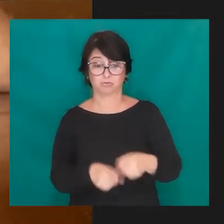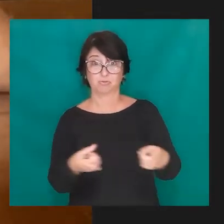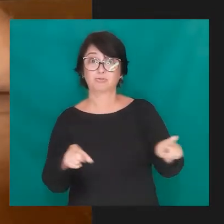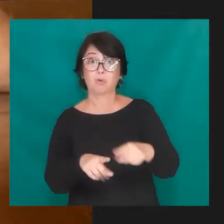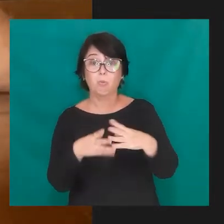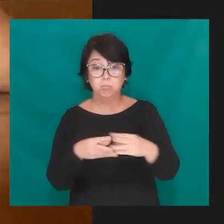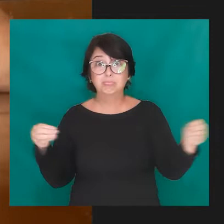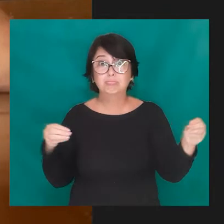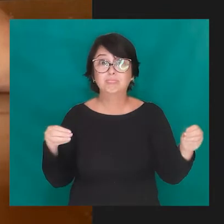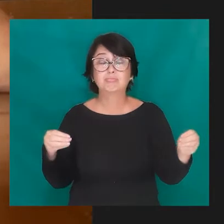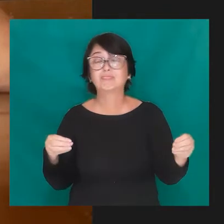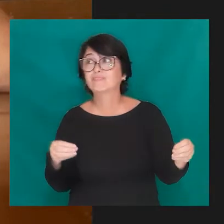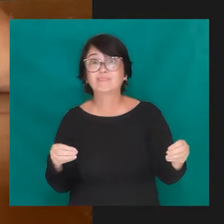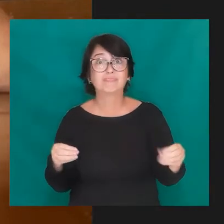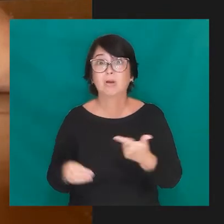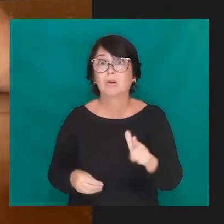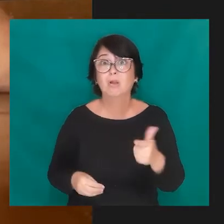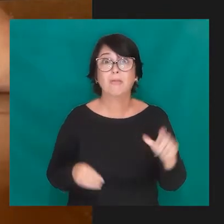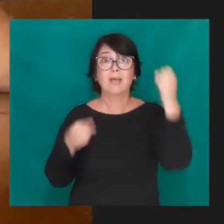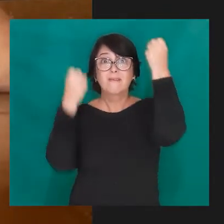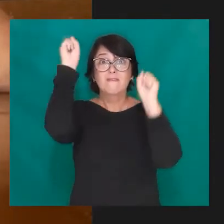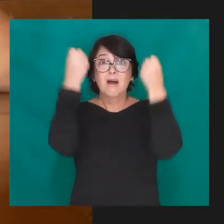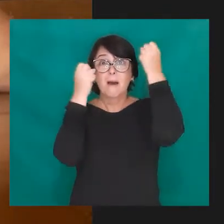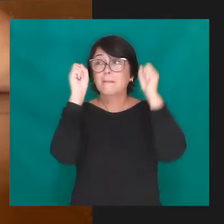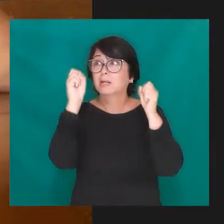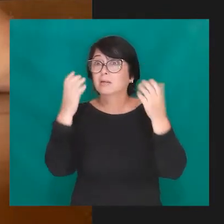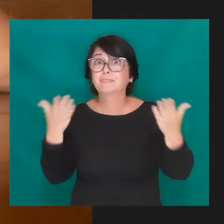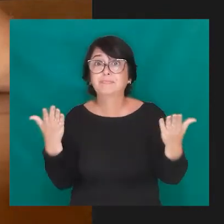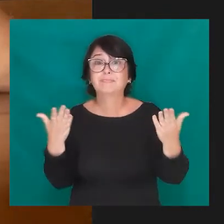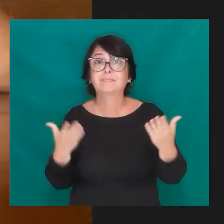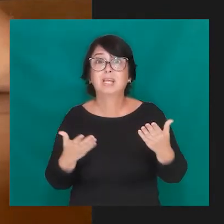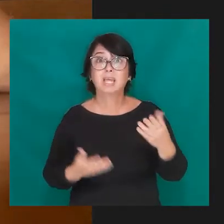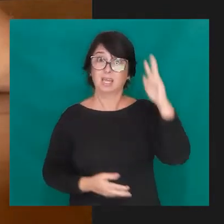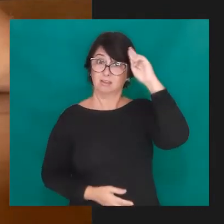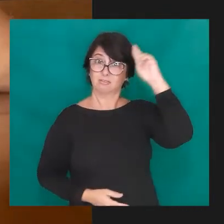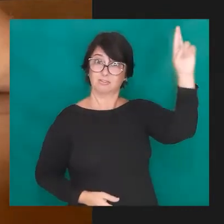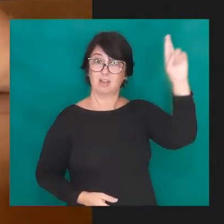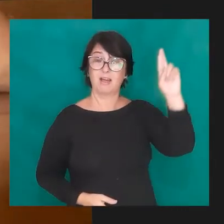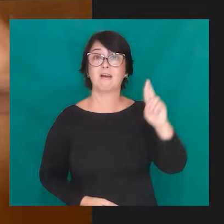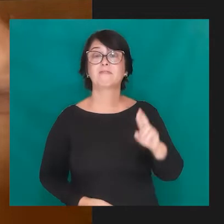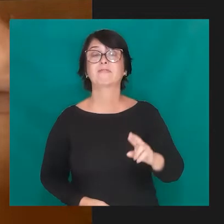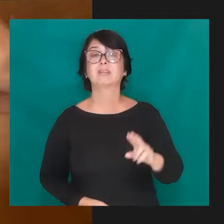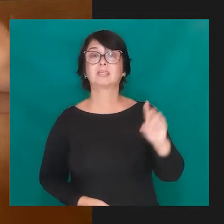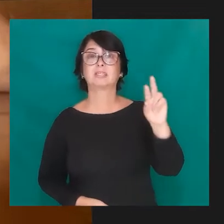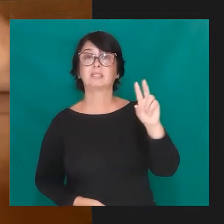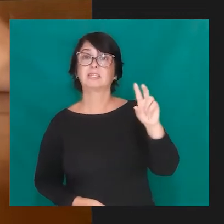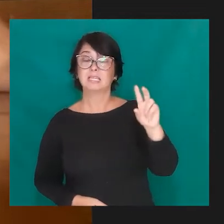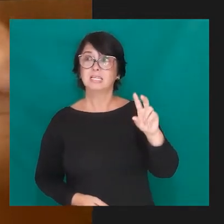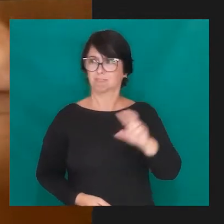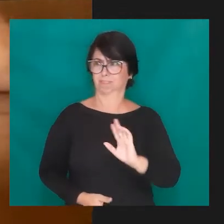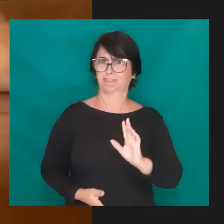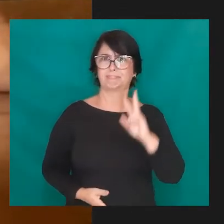nacionais sumiram do mercado, ficando sem fábrica, o proprietário da Danielson, que era o seu Loureiro, era um outro louco, um bom louco